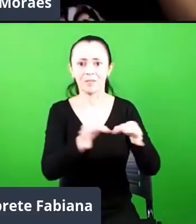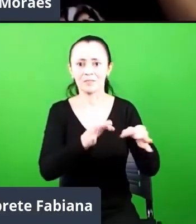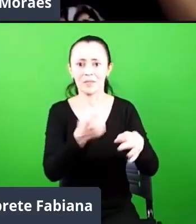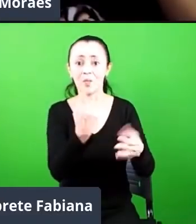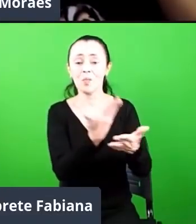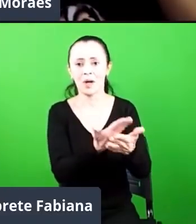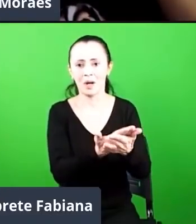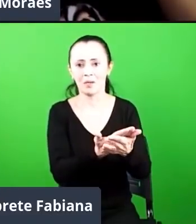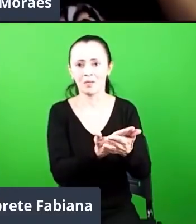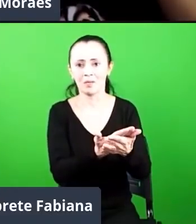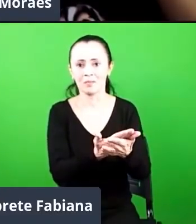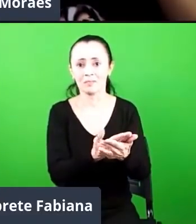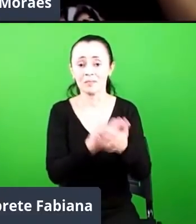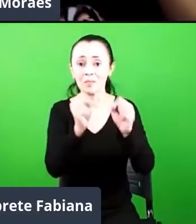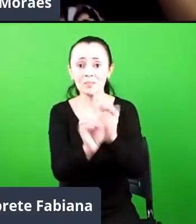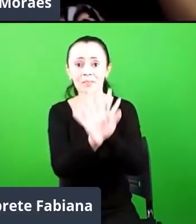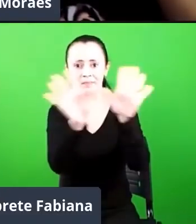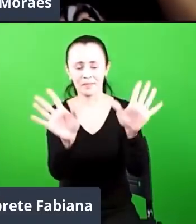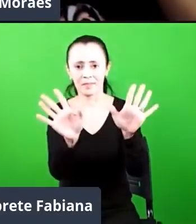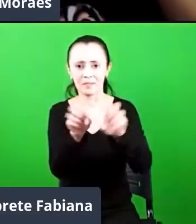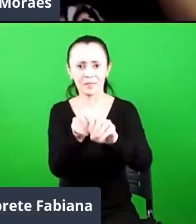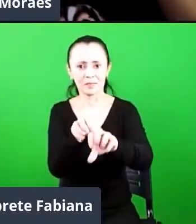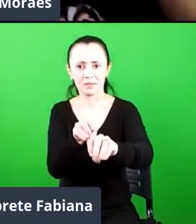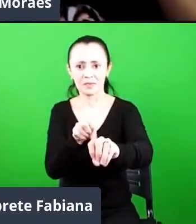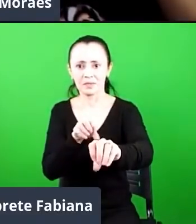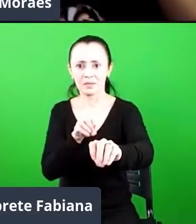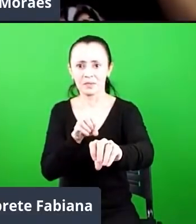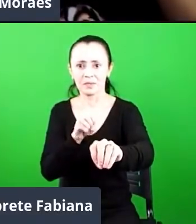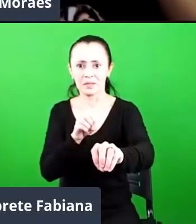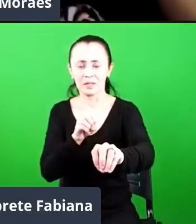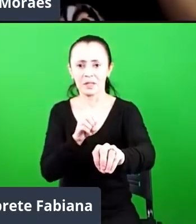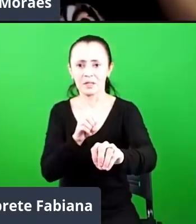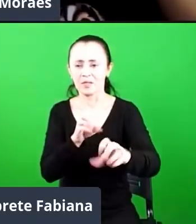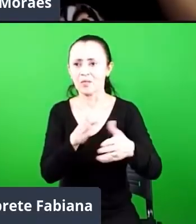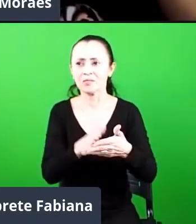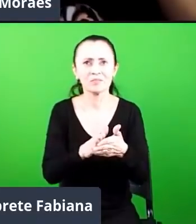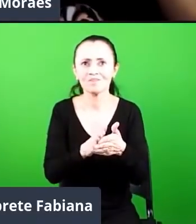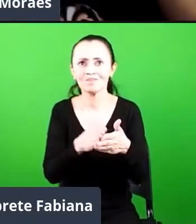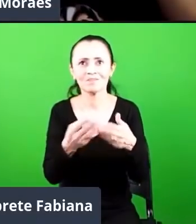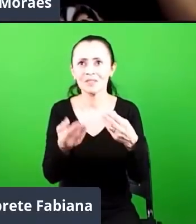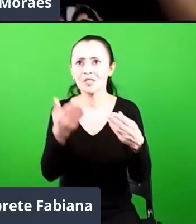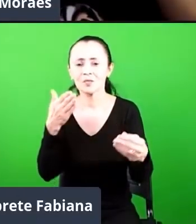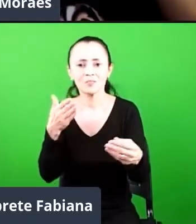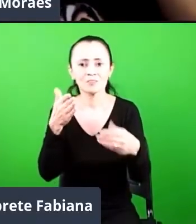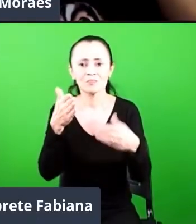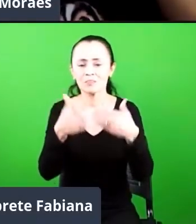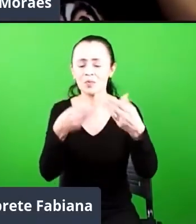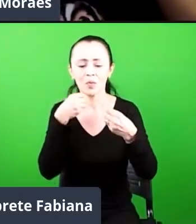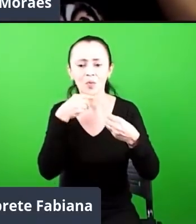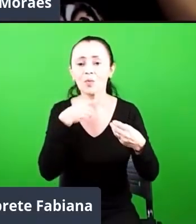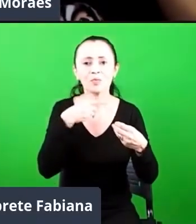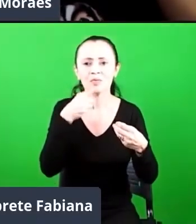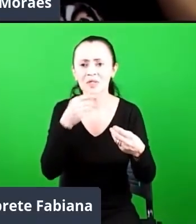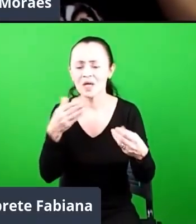remoto, a gente tem que deixar isso bem claro, né? Ele não atinge finalidades clássicas da educação, que é possibilitar a construção